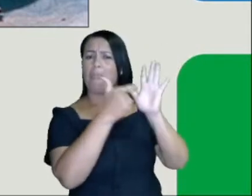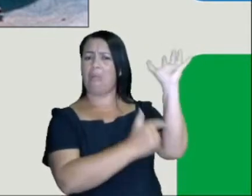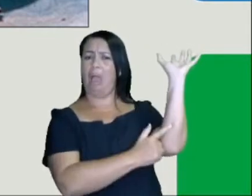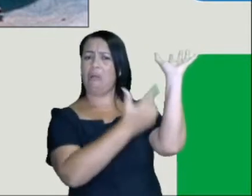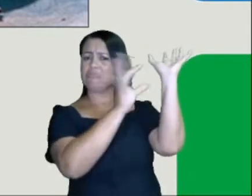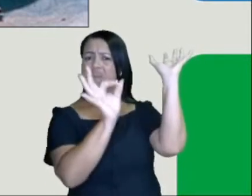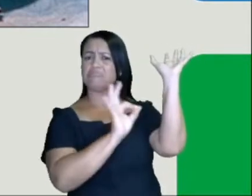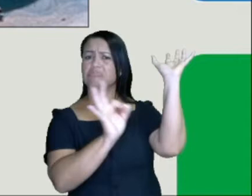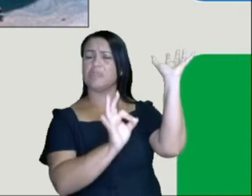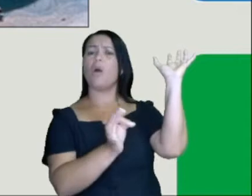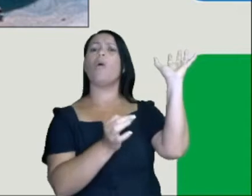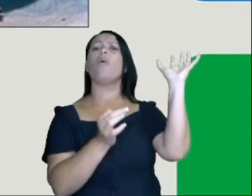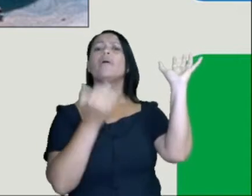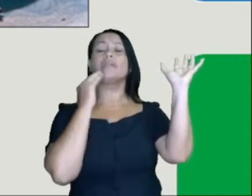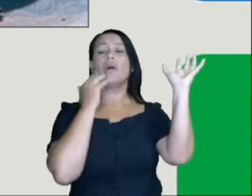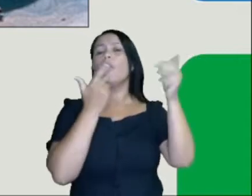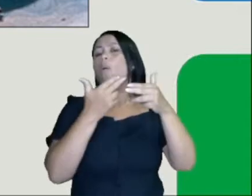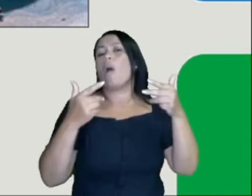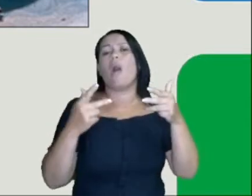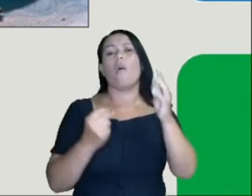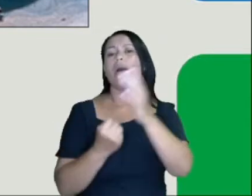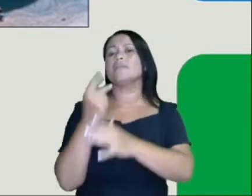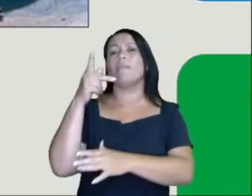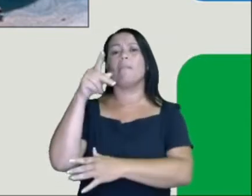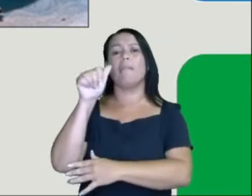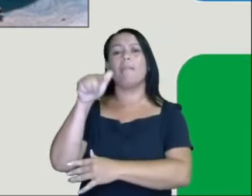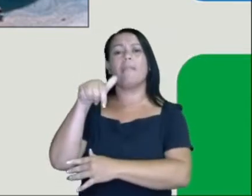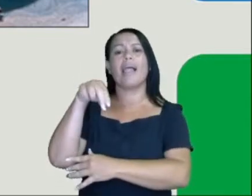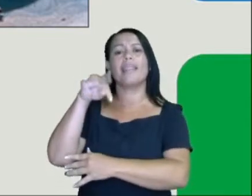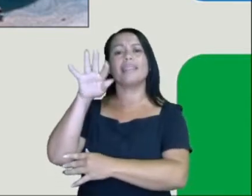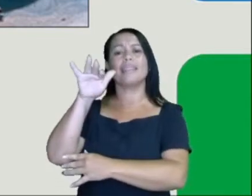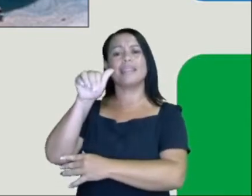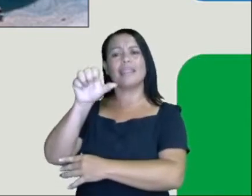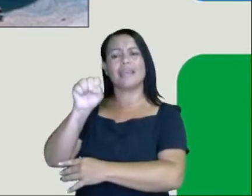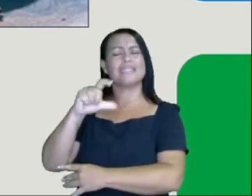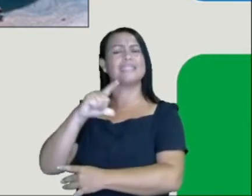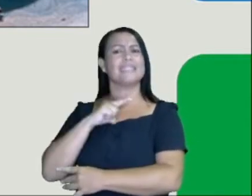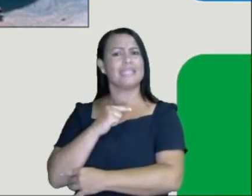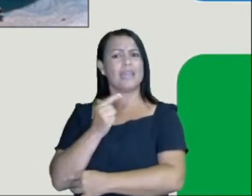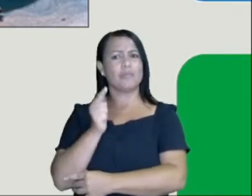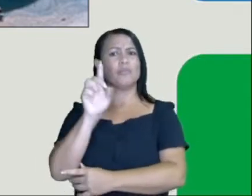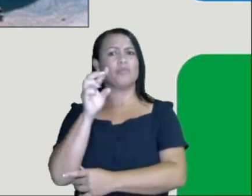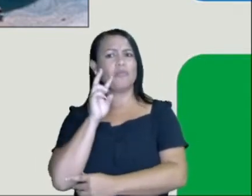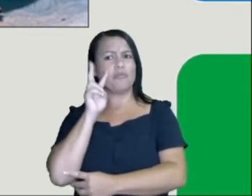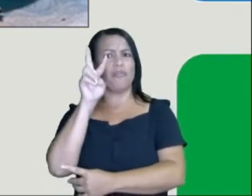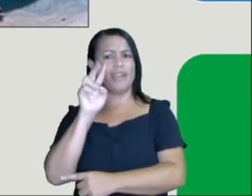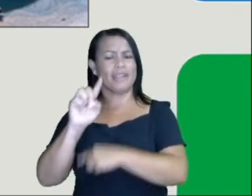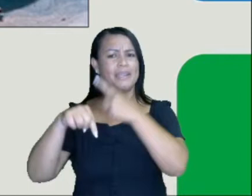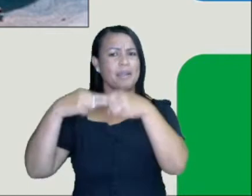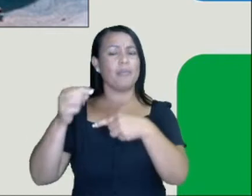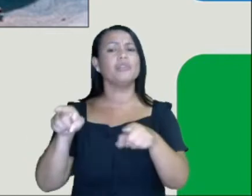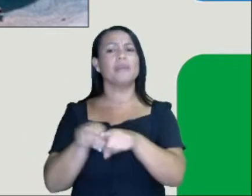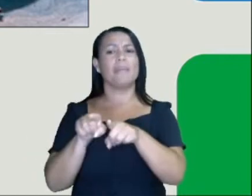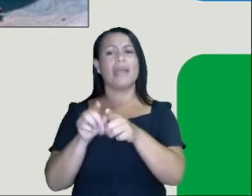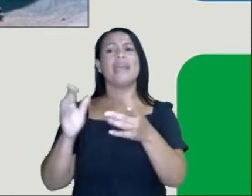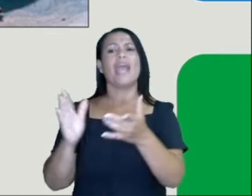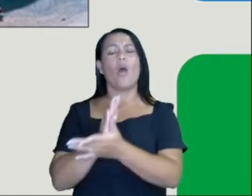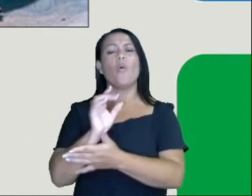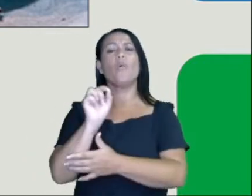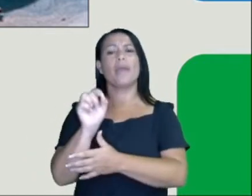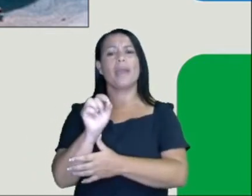assim como outra espécie de planta chamada erva de passarinho, que veremos mais à frente, que parasita a